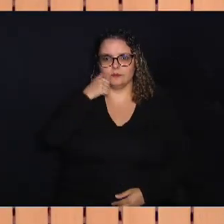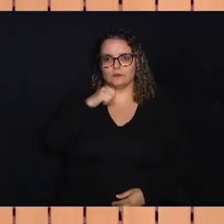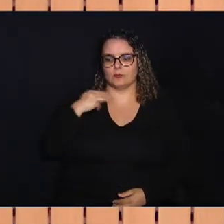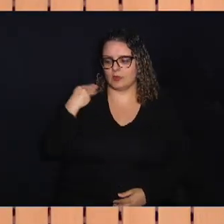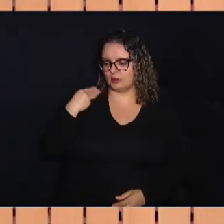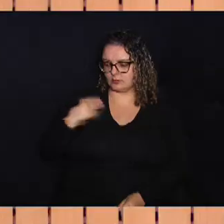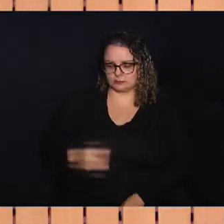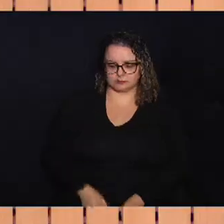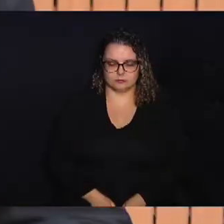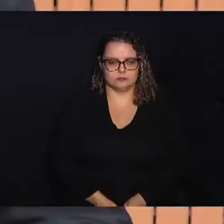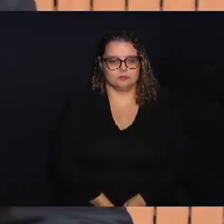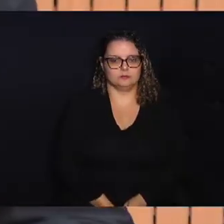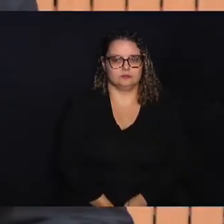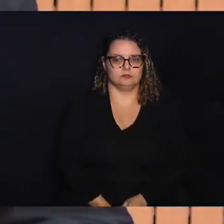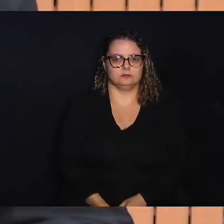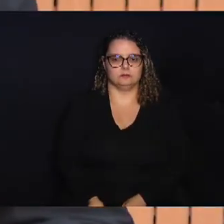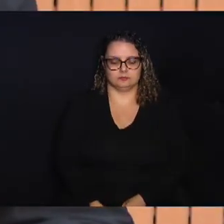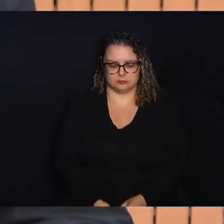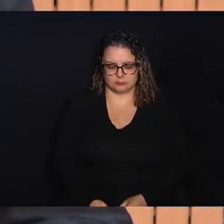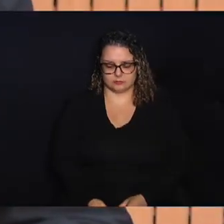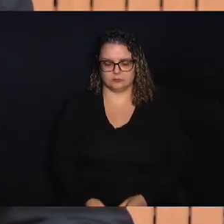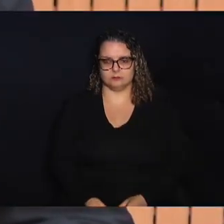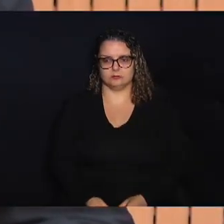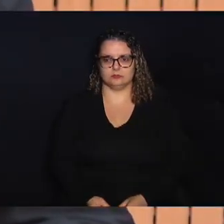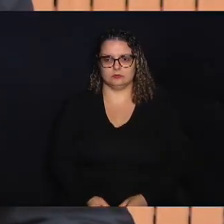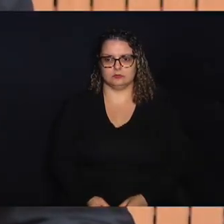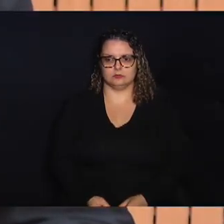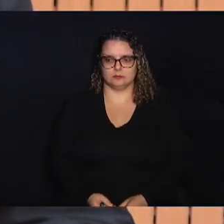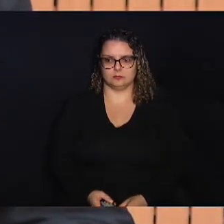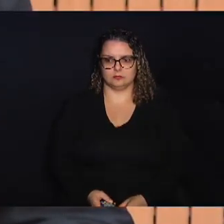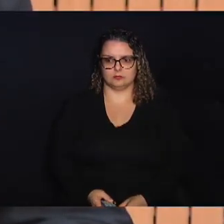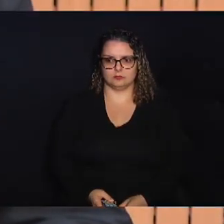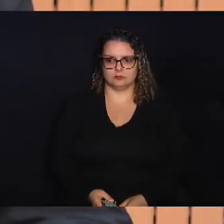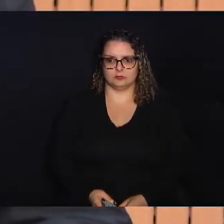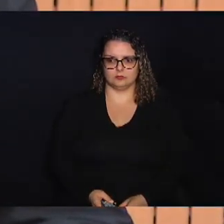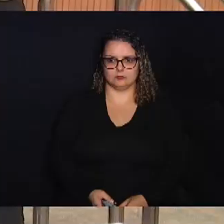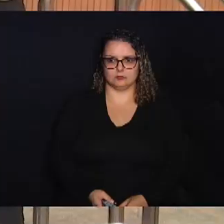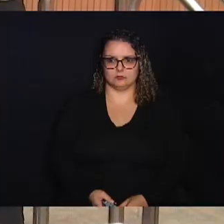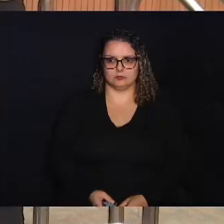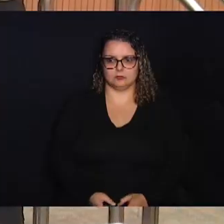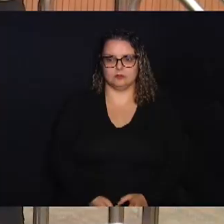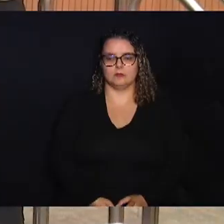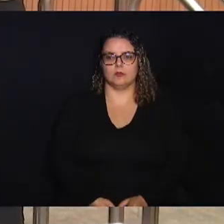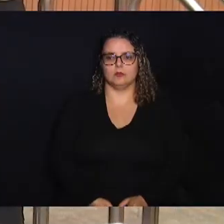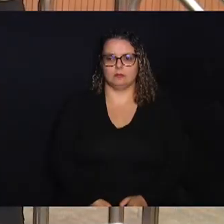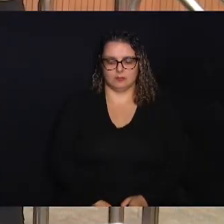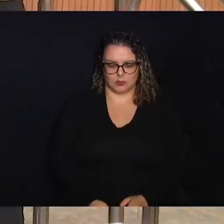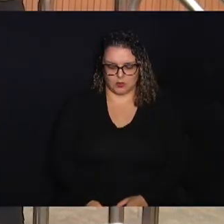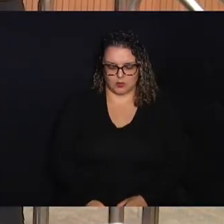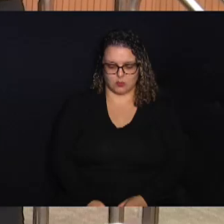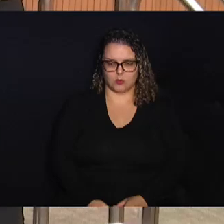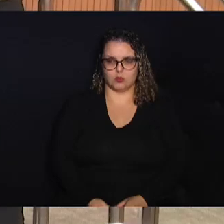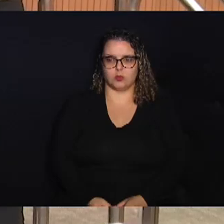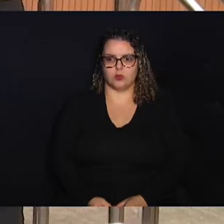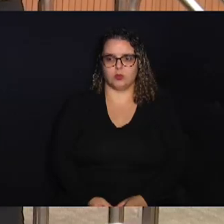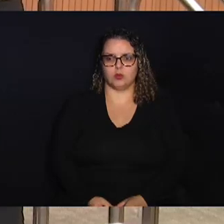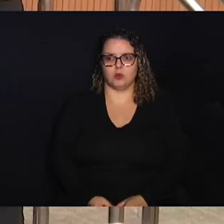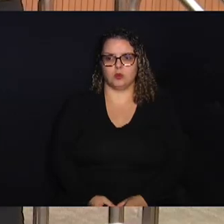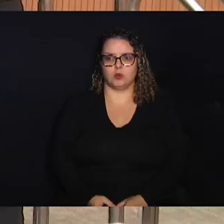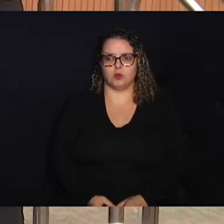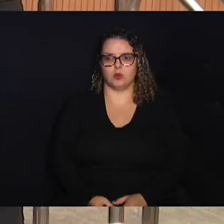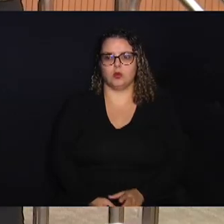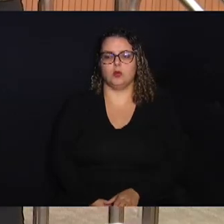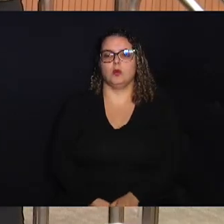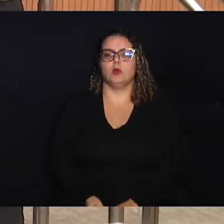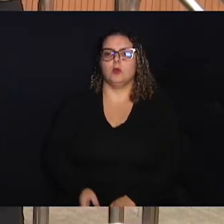Mariana Conte. Vereadora Mariana Conte, tem a tribuna por 5 minutos. Boa noite, vereadoras e vereadores. Quero